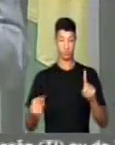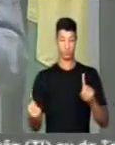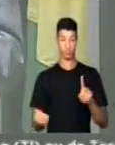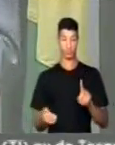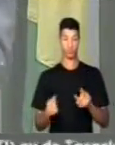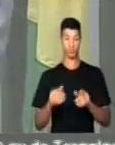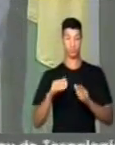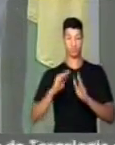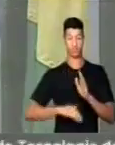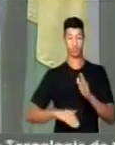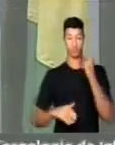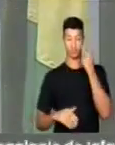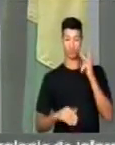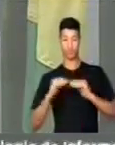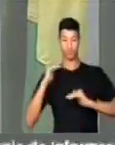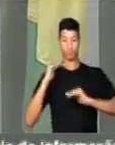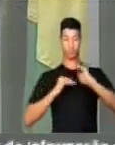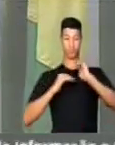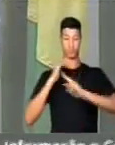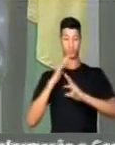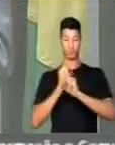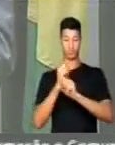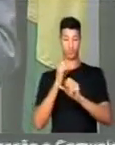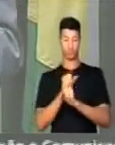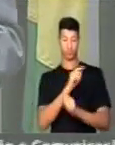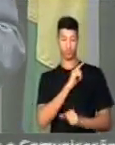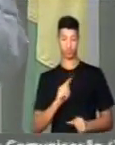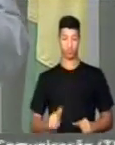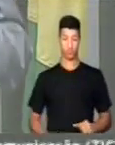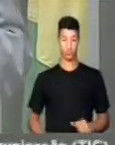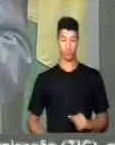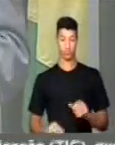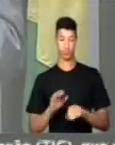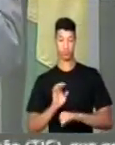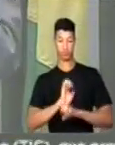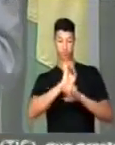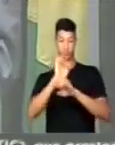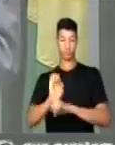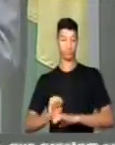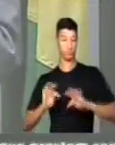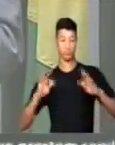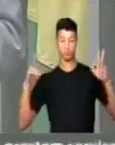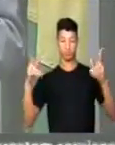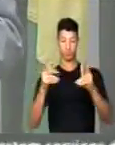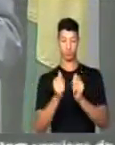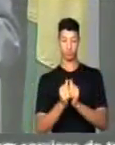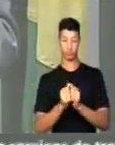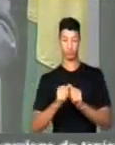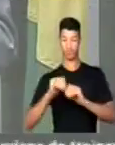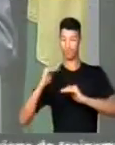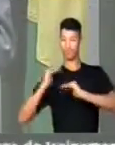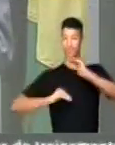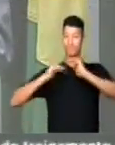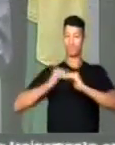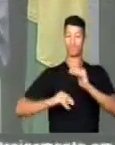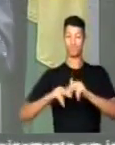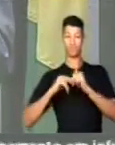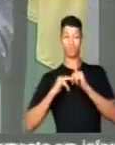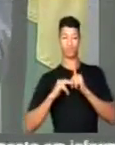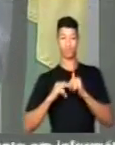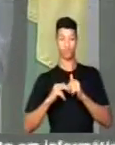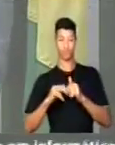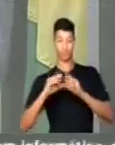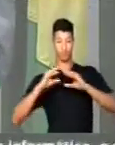fundo perdido para equilibrar as contas dos governos dos estados, todas elas desequilibradas pelo